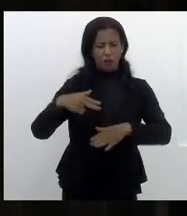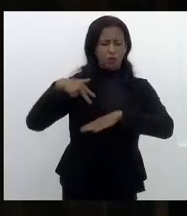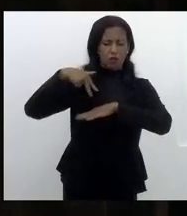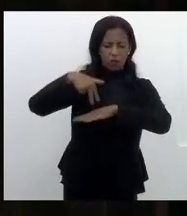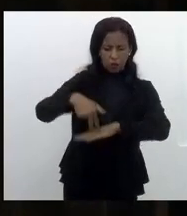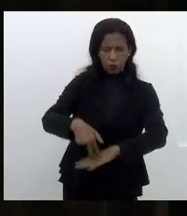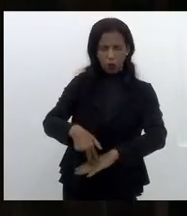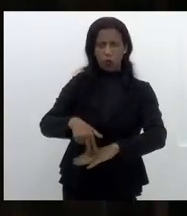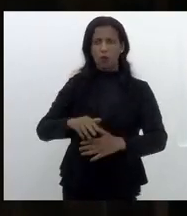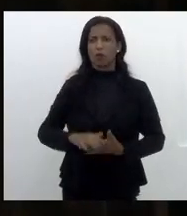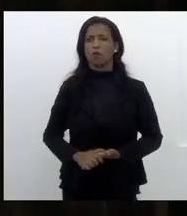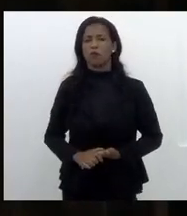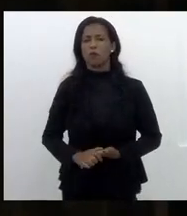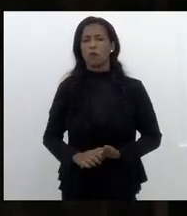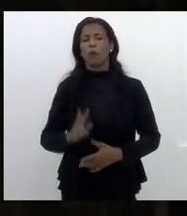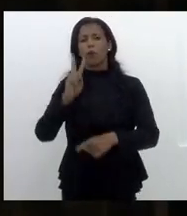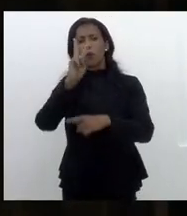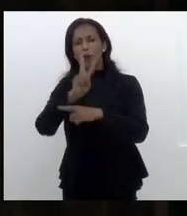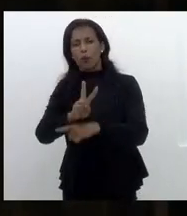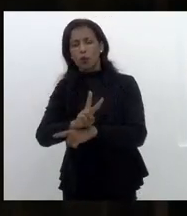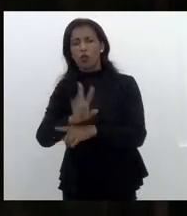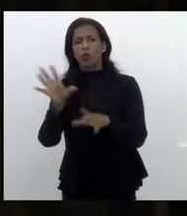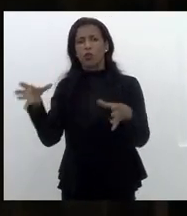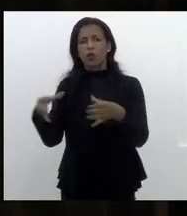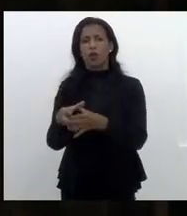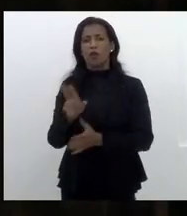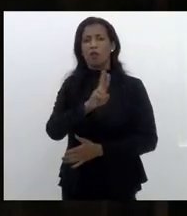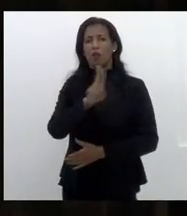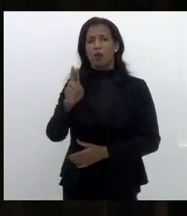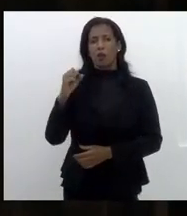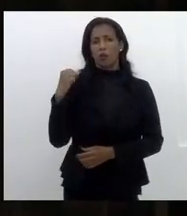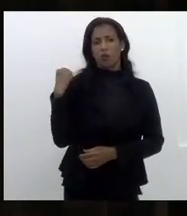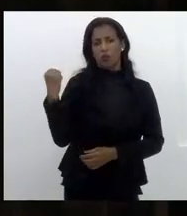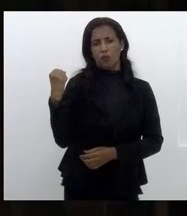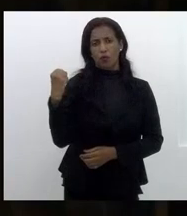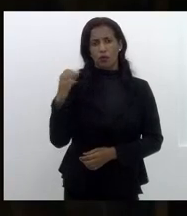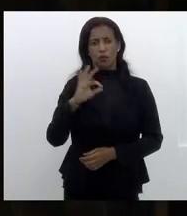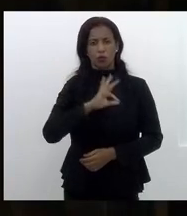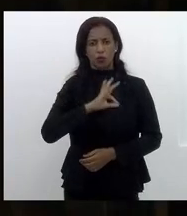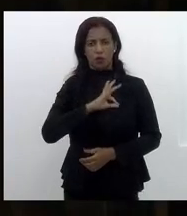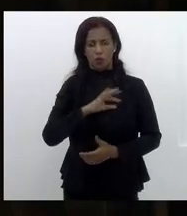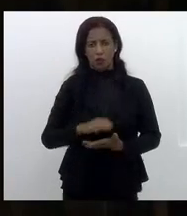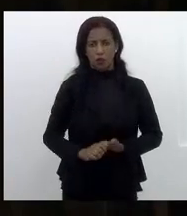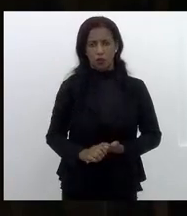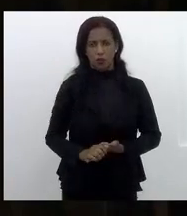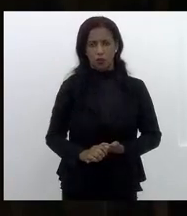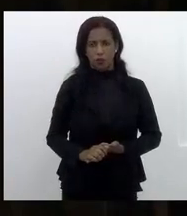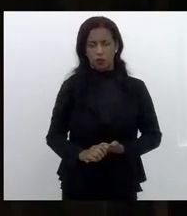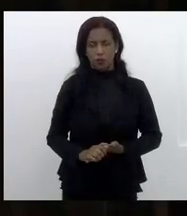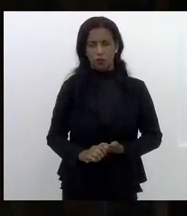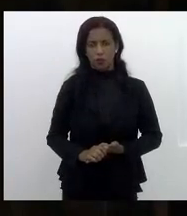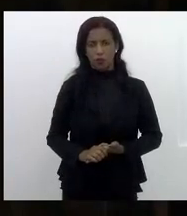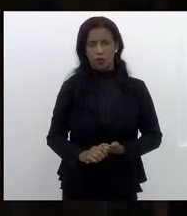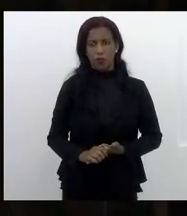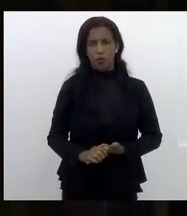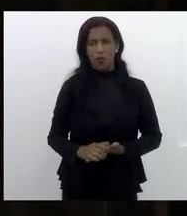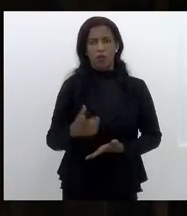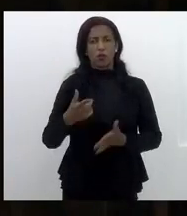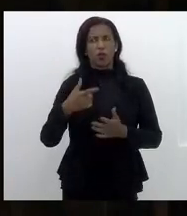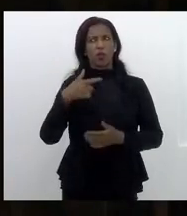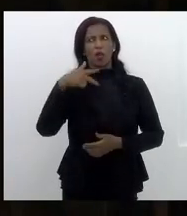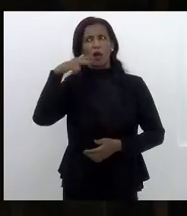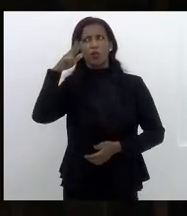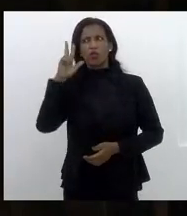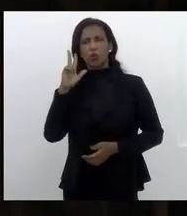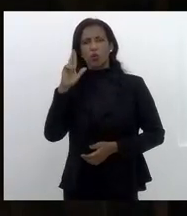Tribuna a defender a tropa e falar em nome dos Bravos policiais e eu refuto um desconto que eu vim anteontem